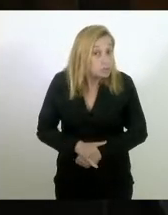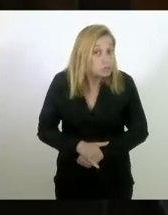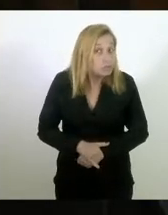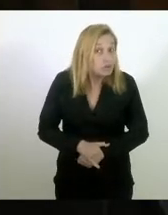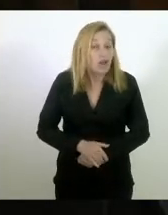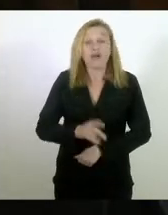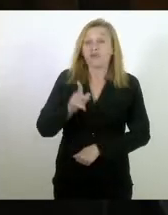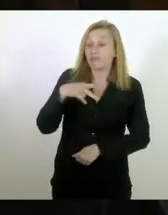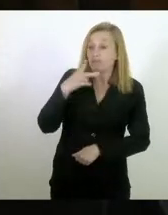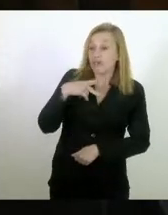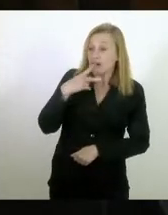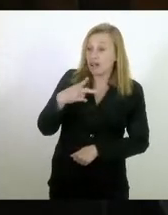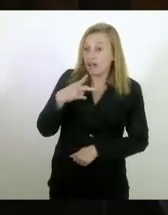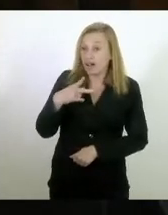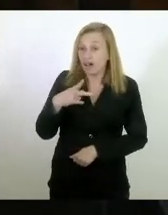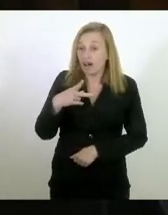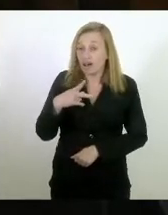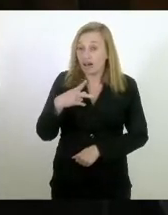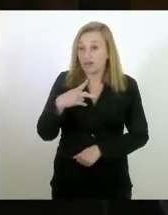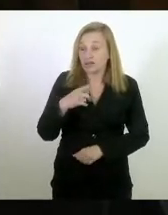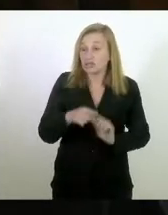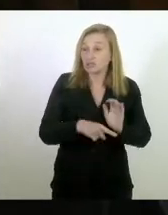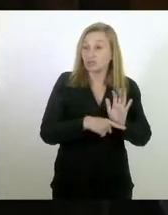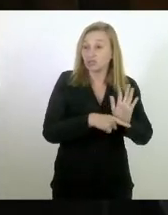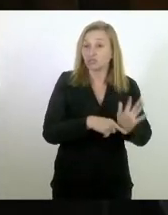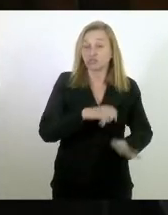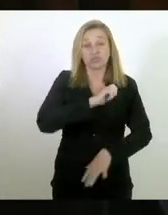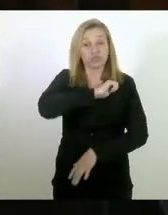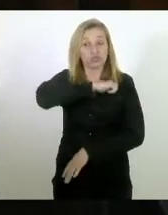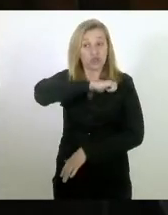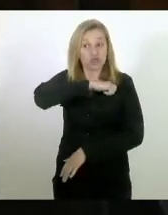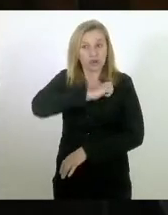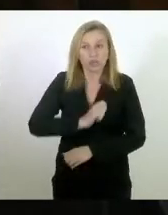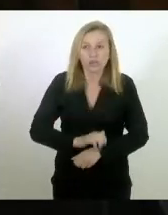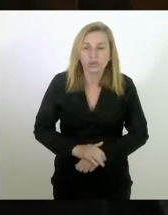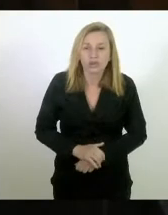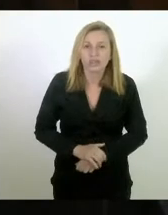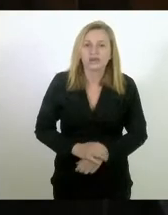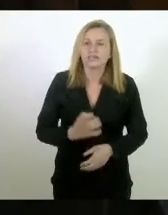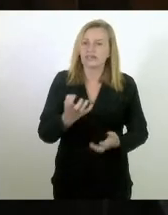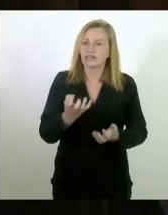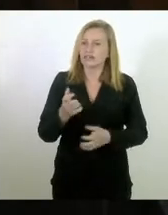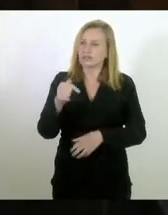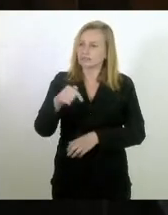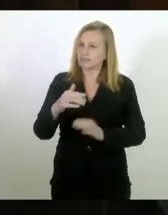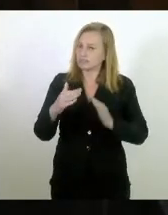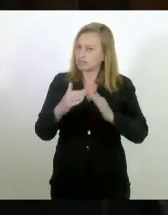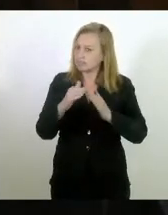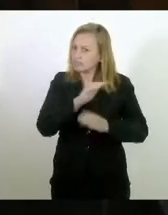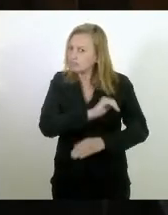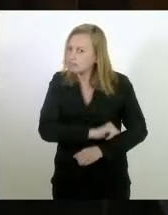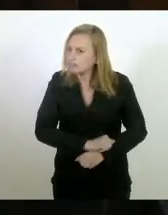falar em regime de recuperação fiscal querer que essa casa